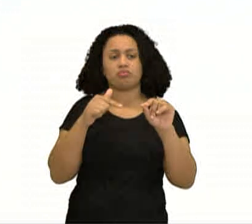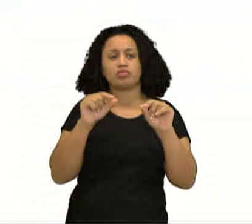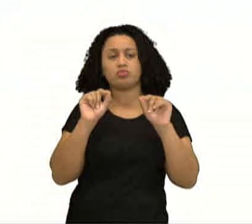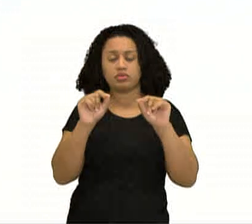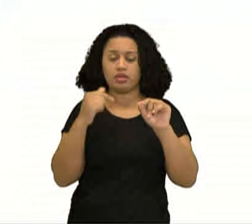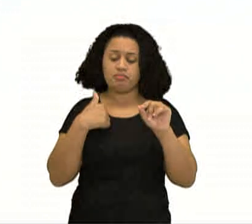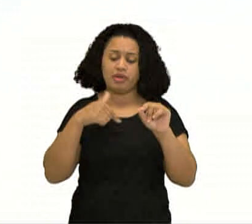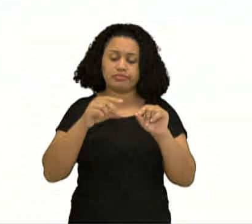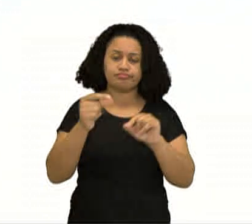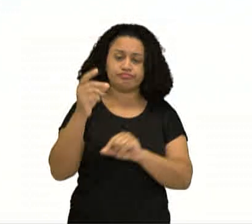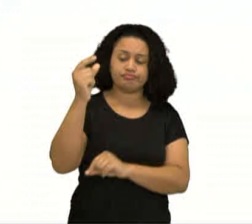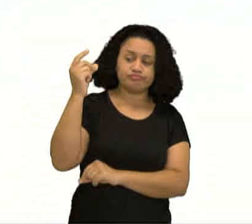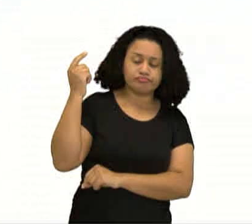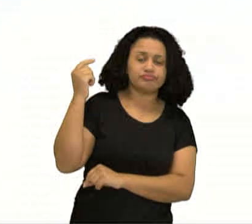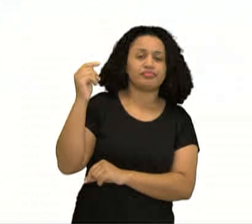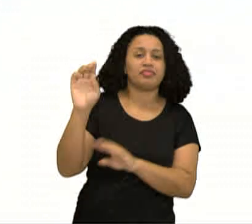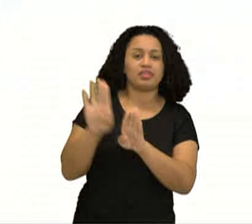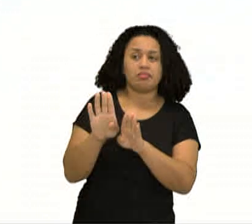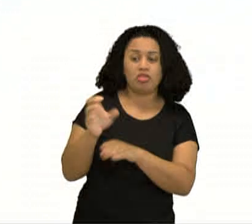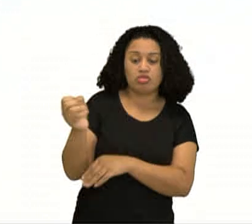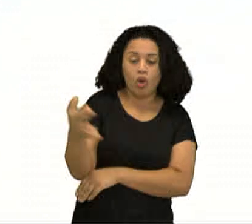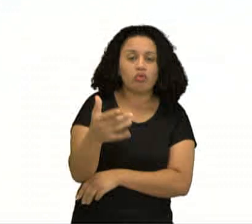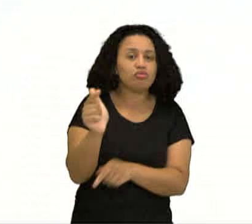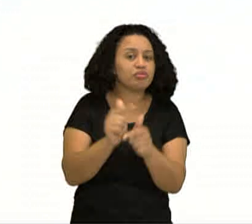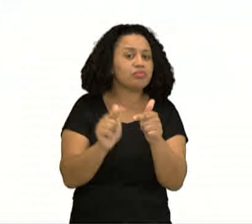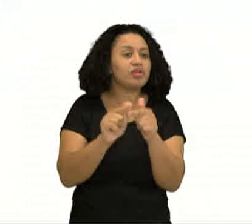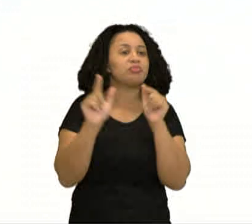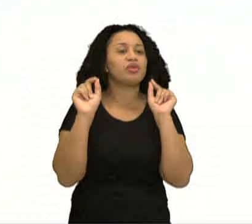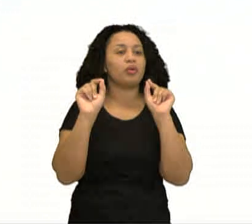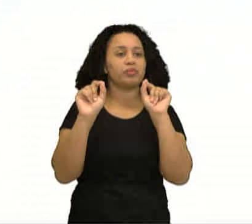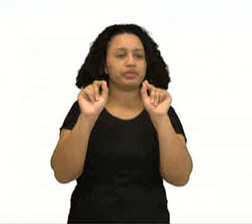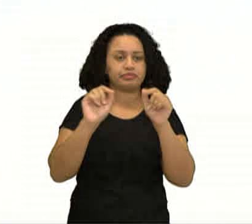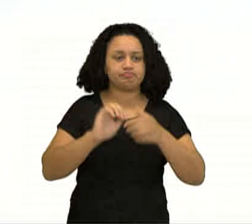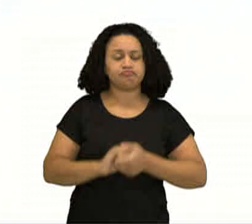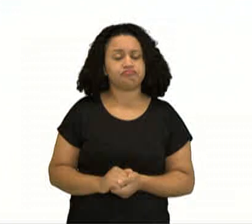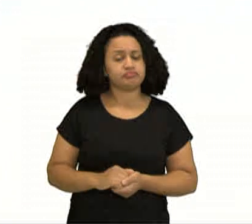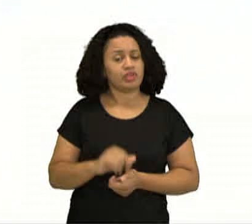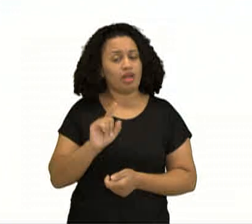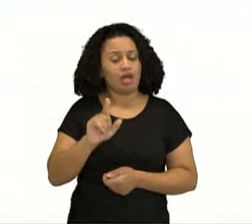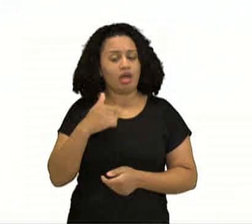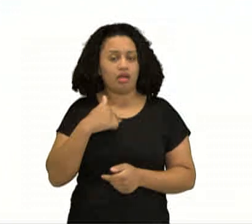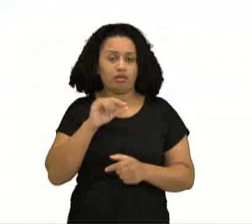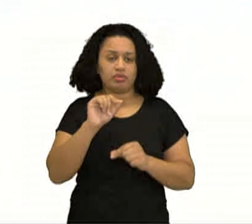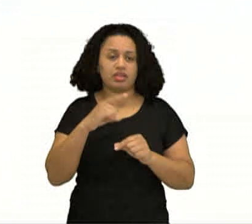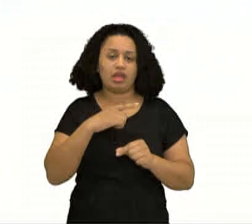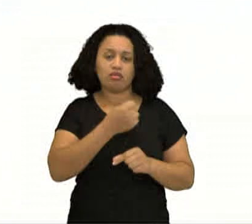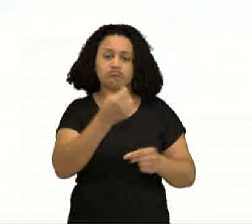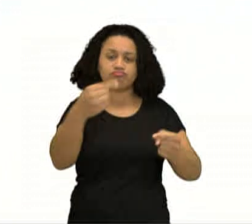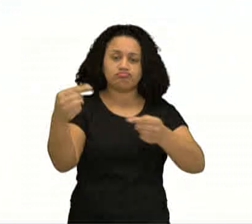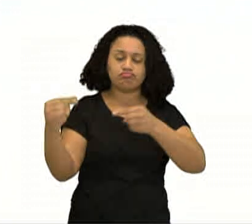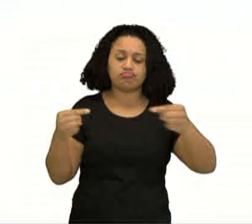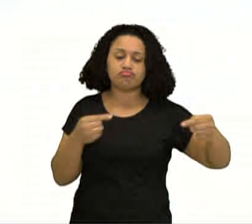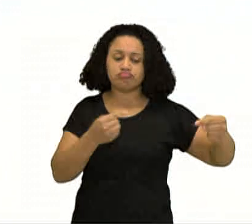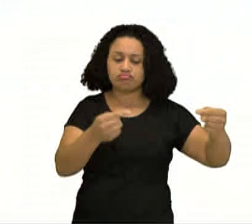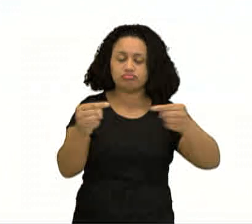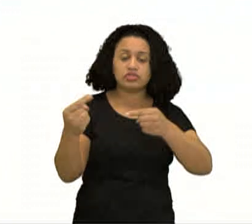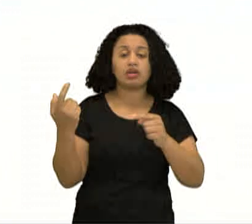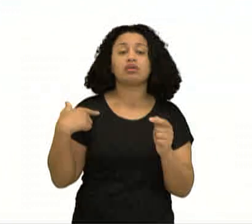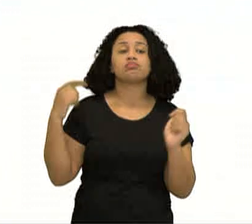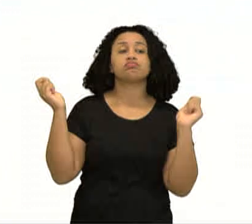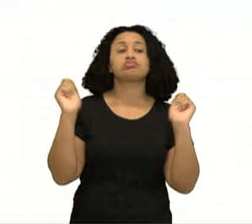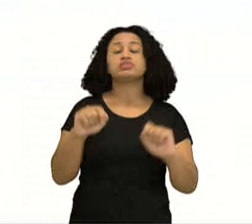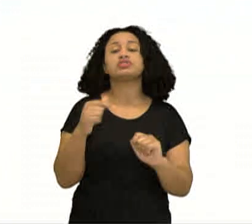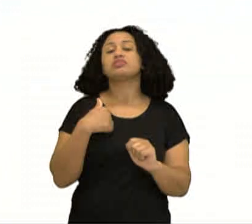o mais antigo de todos os problemas, vem obstinando discussões sobre uma das